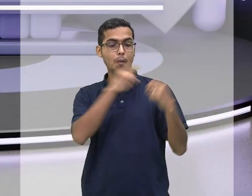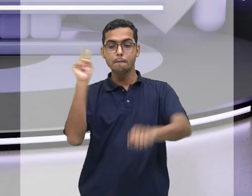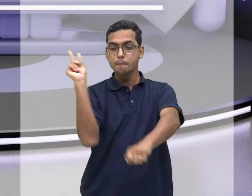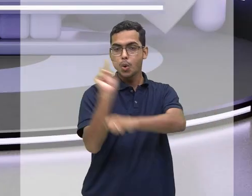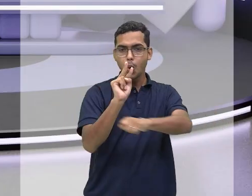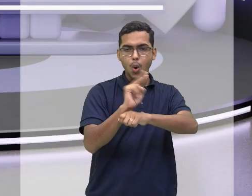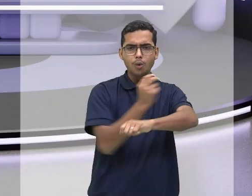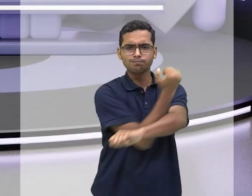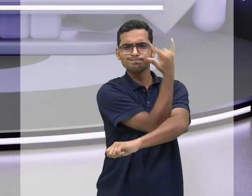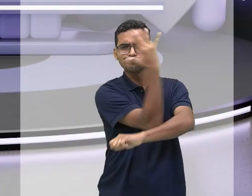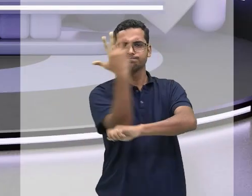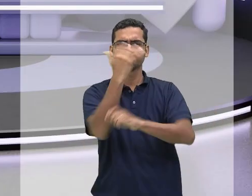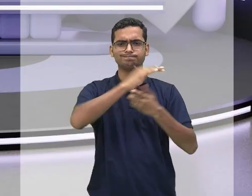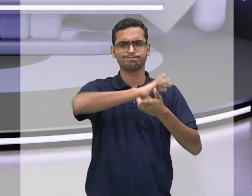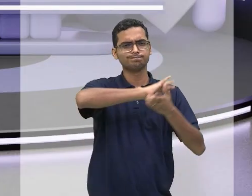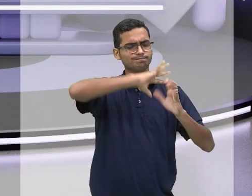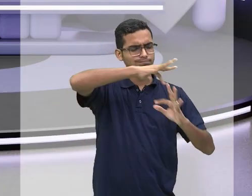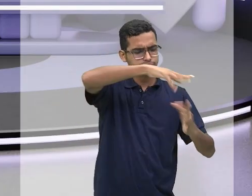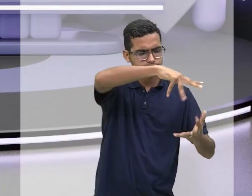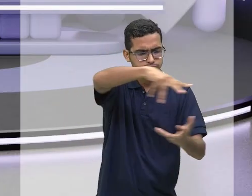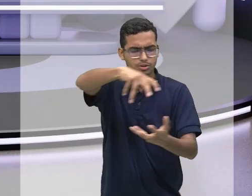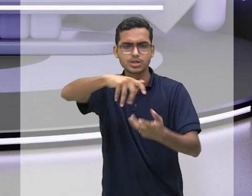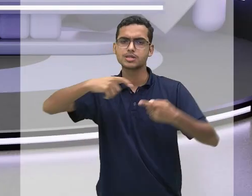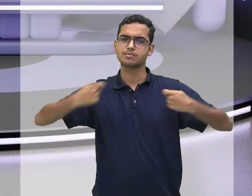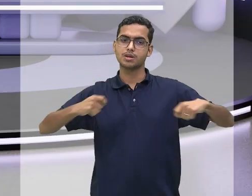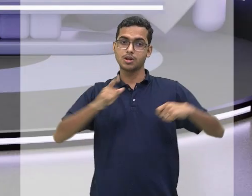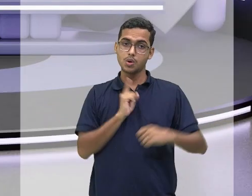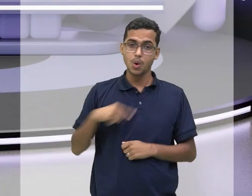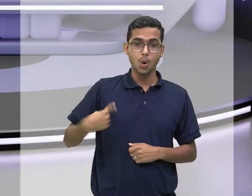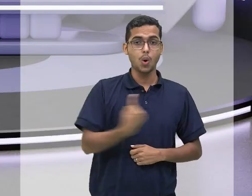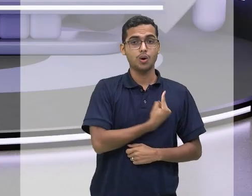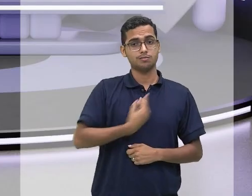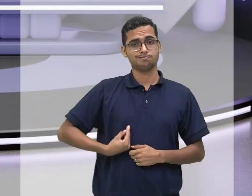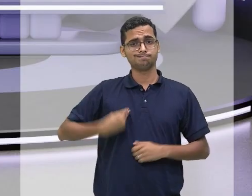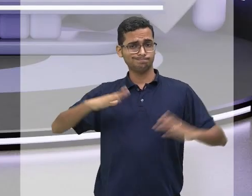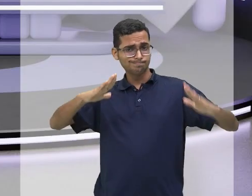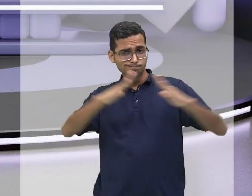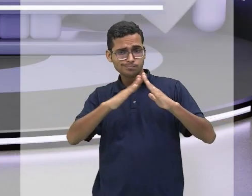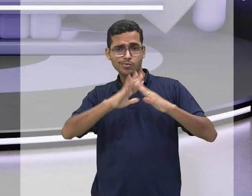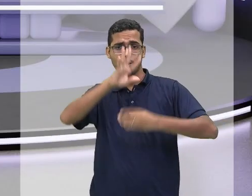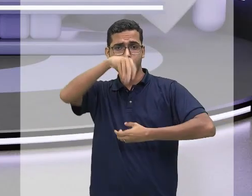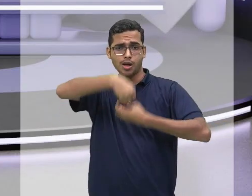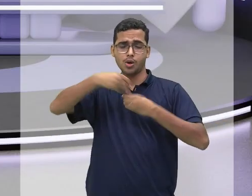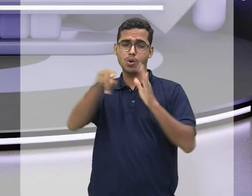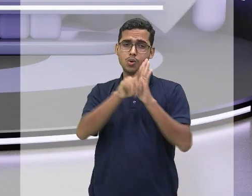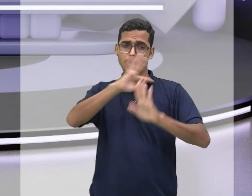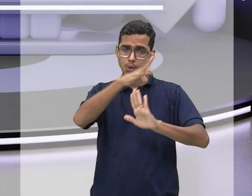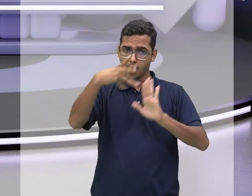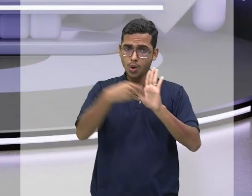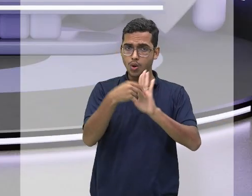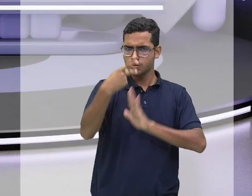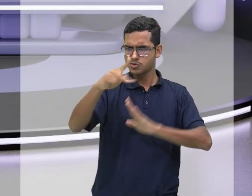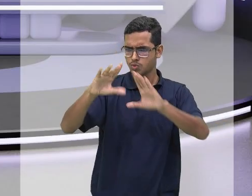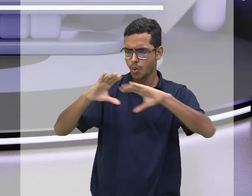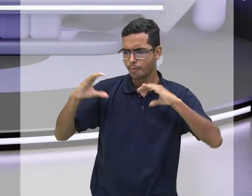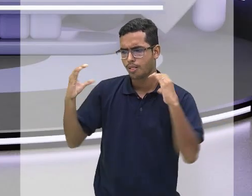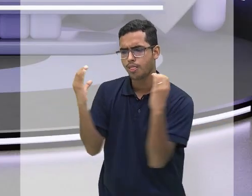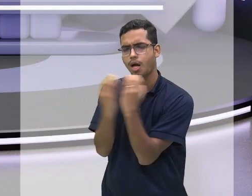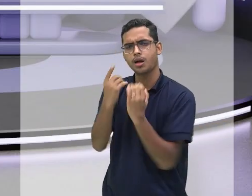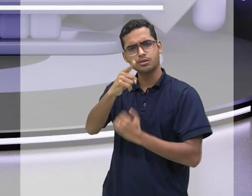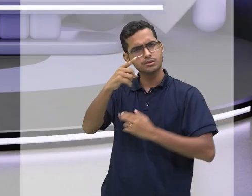casa comum, que é a natureza. Ainda mais nós que estamos aqui no meio da Amazônia. Aí na comunidade que você está aí, né, que